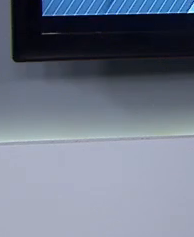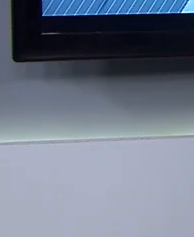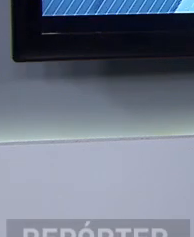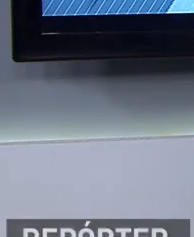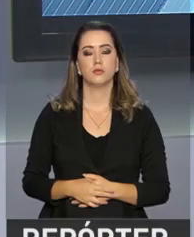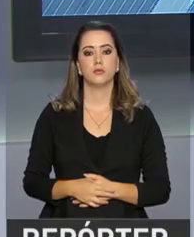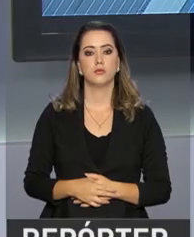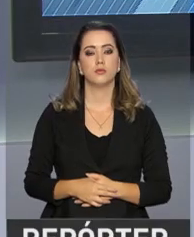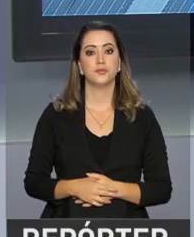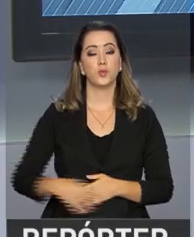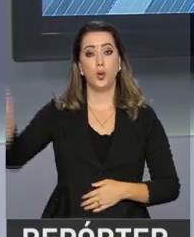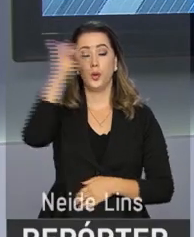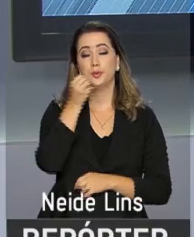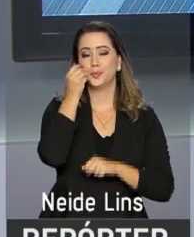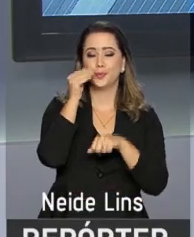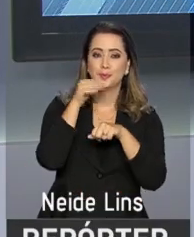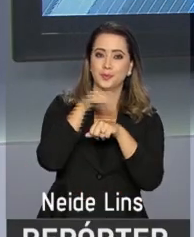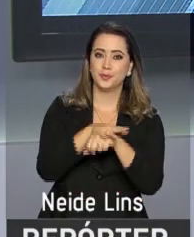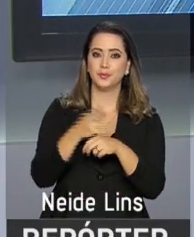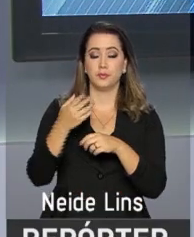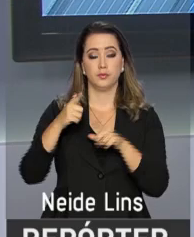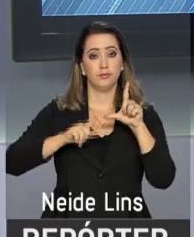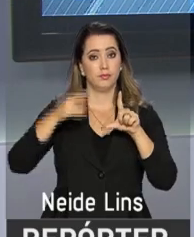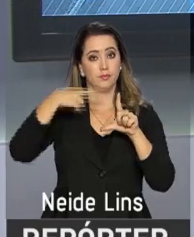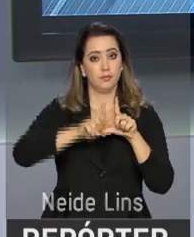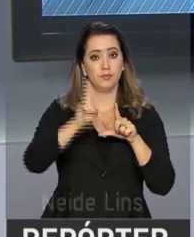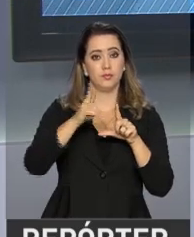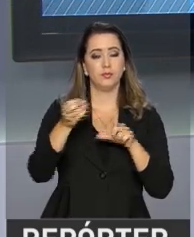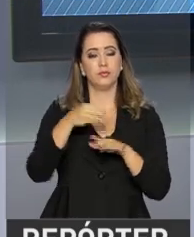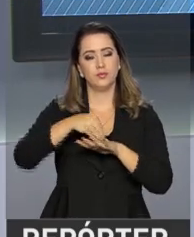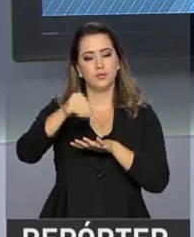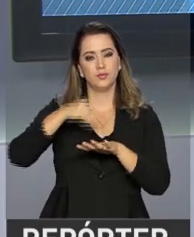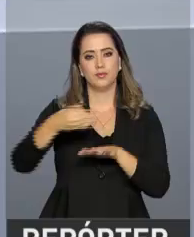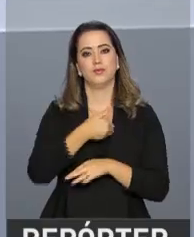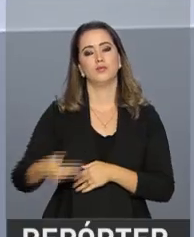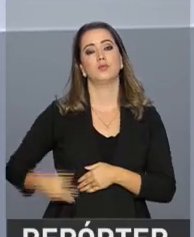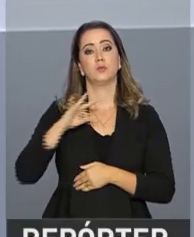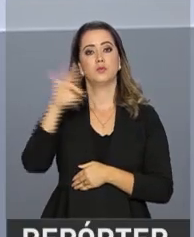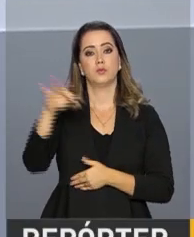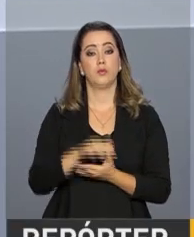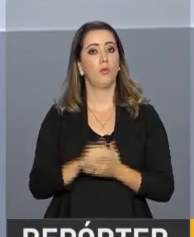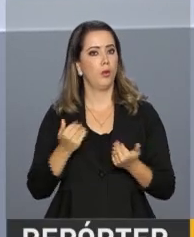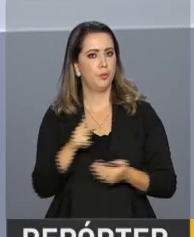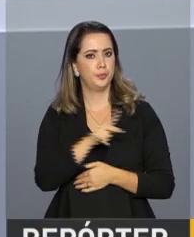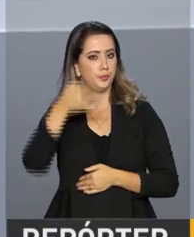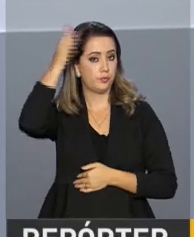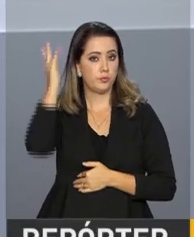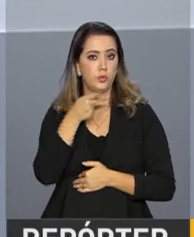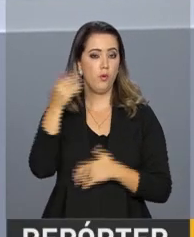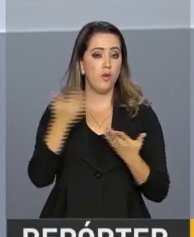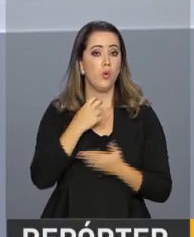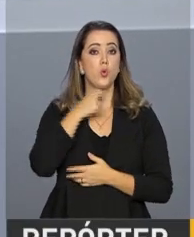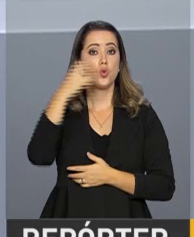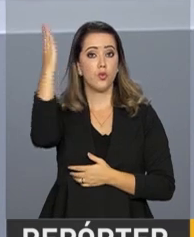olá boa noite no ar o repórter nbr com as notícias do governo federal o presidente michel temer falou hoje na